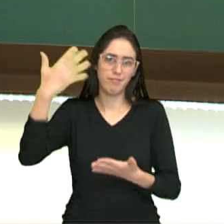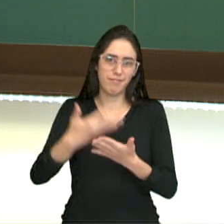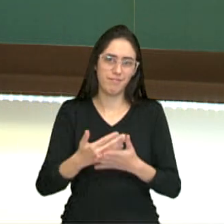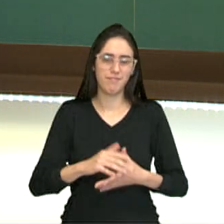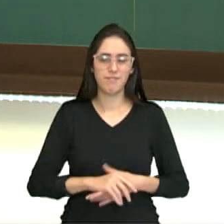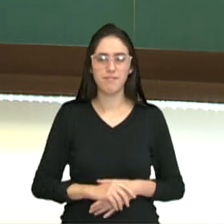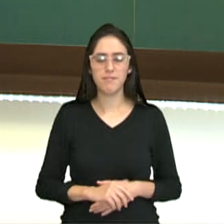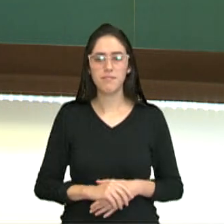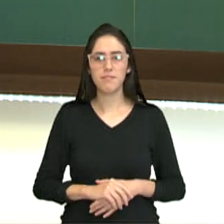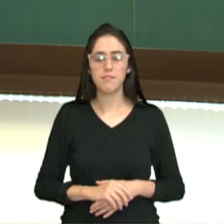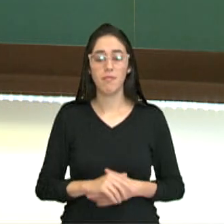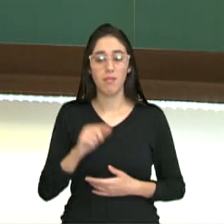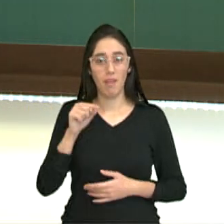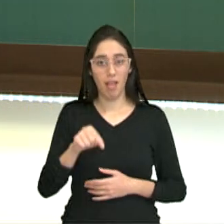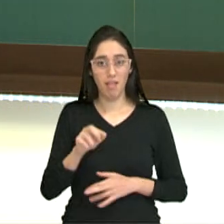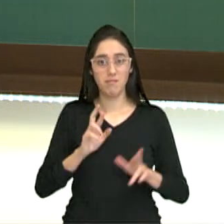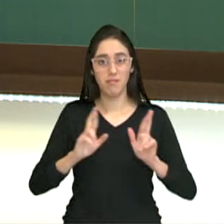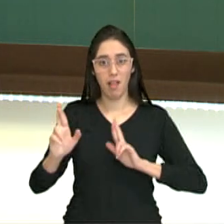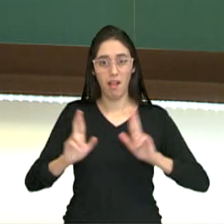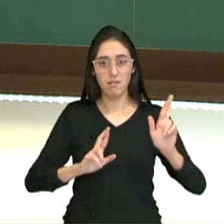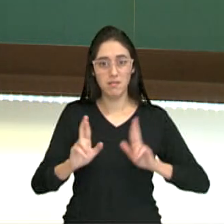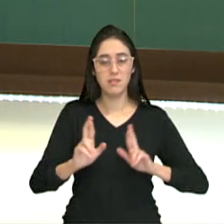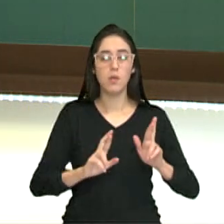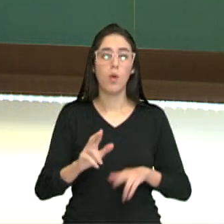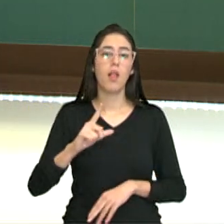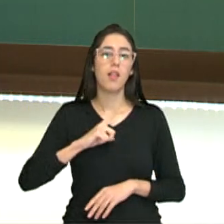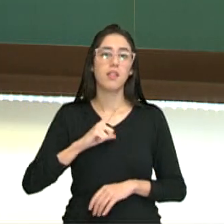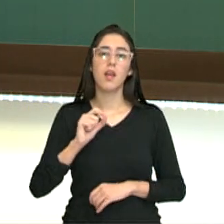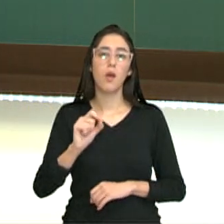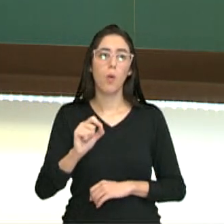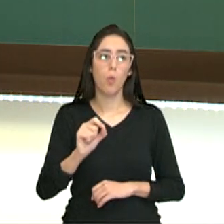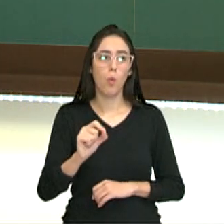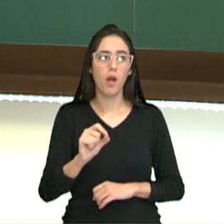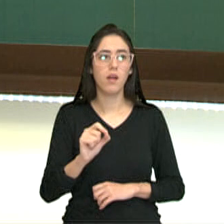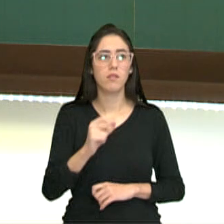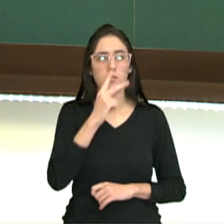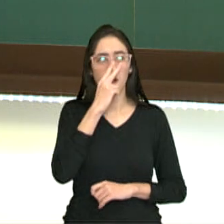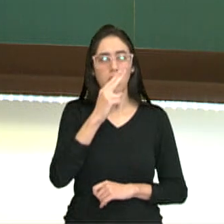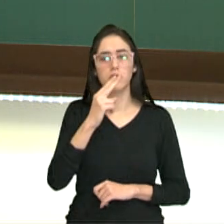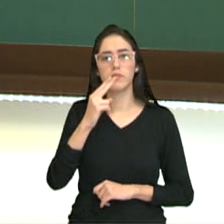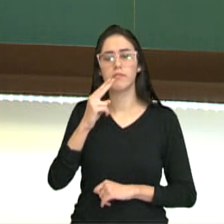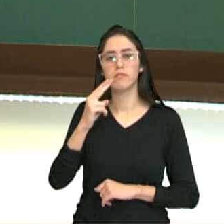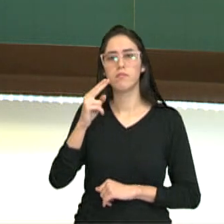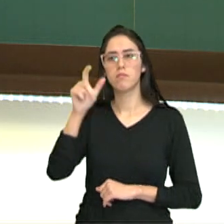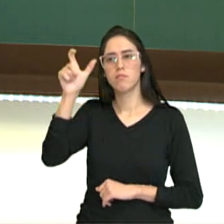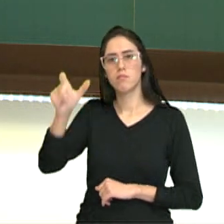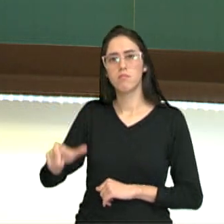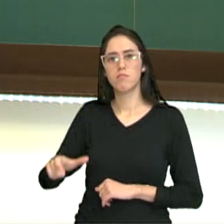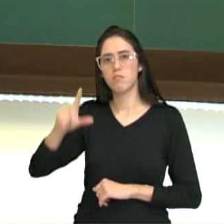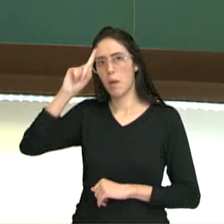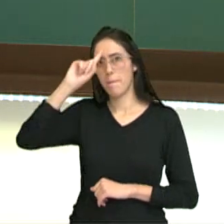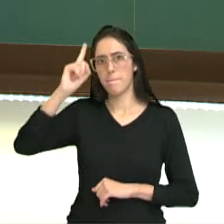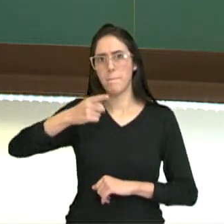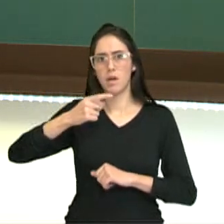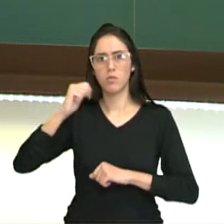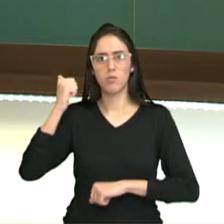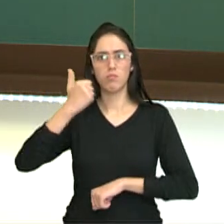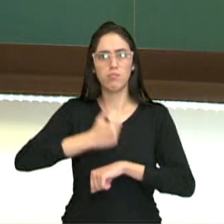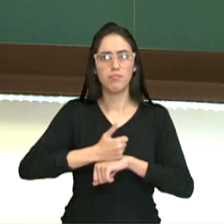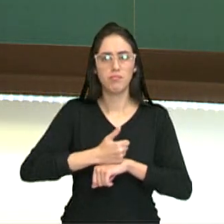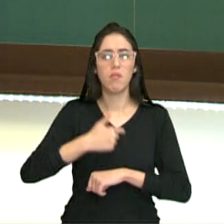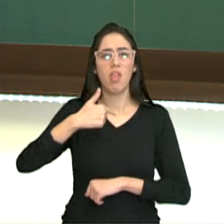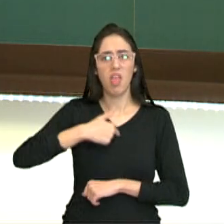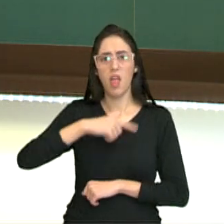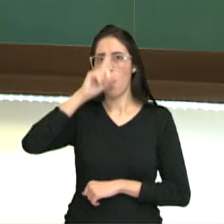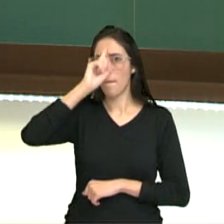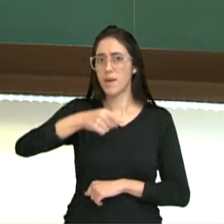E essas relações elas se impõem através de um mandonismo, tá? de relações de mando, eu